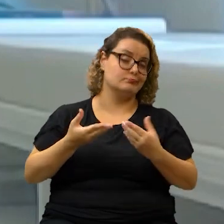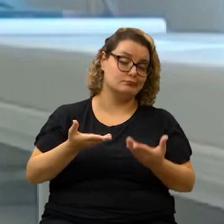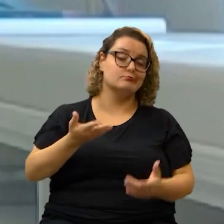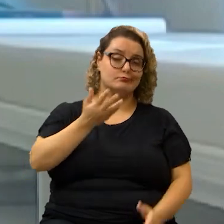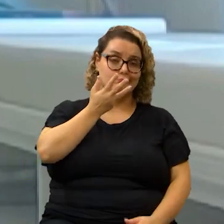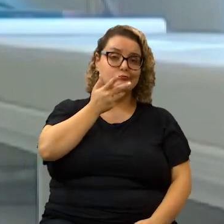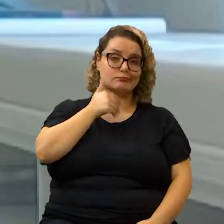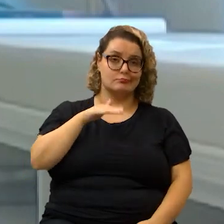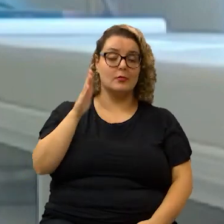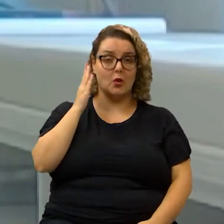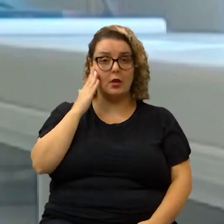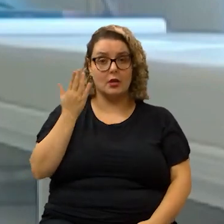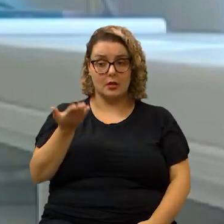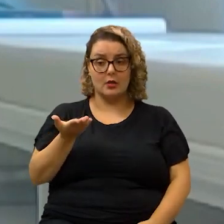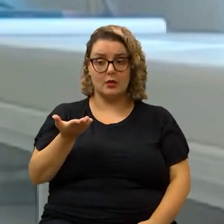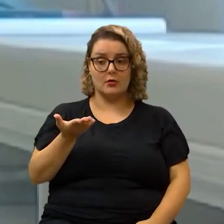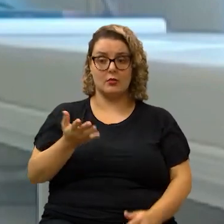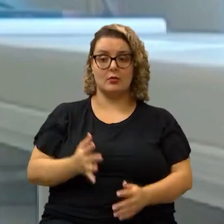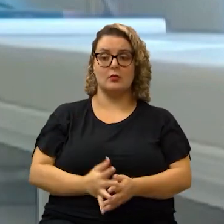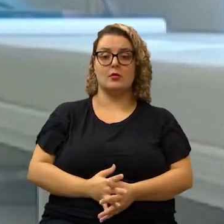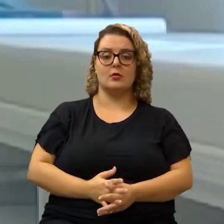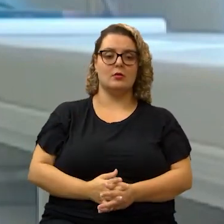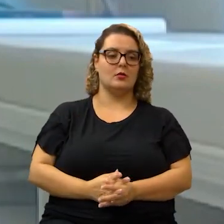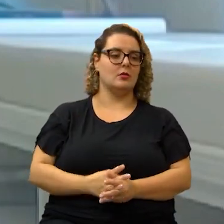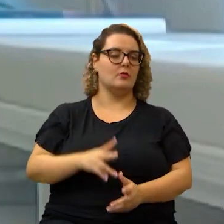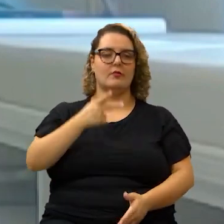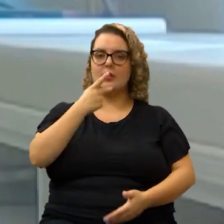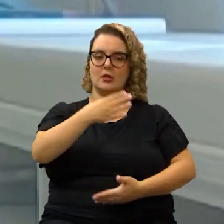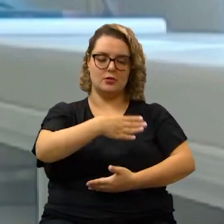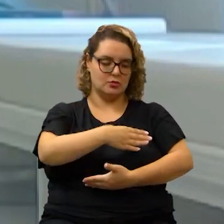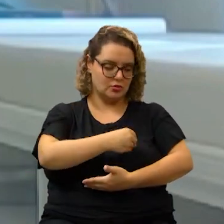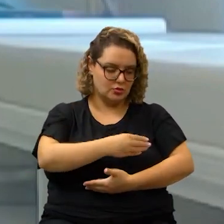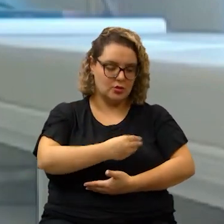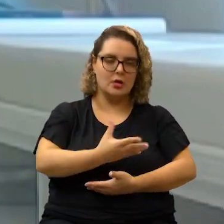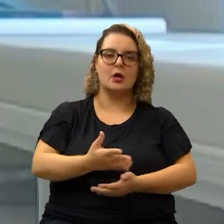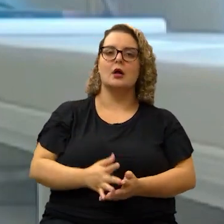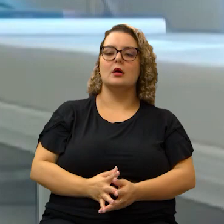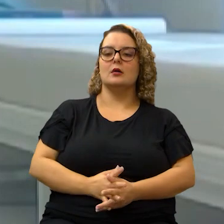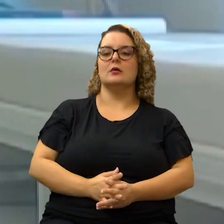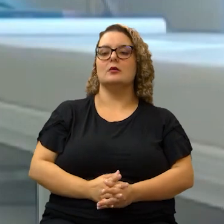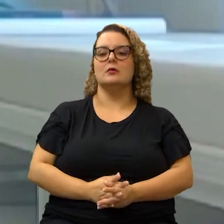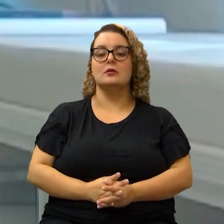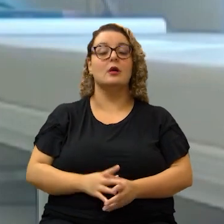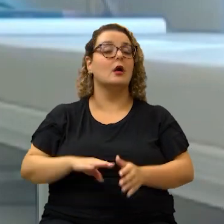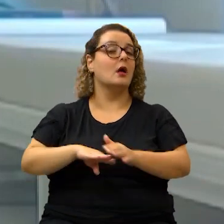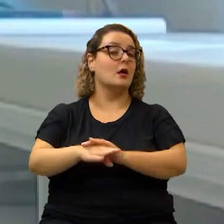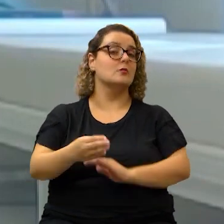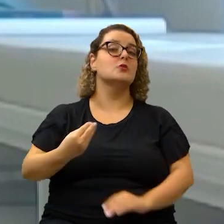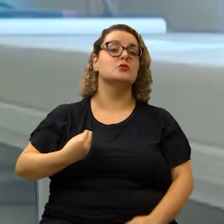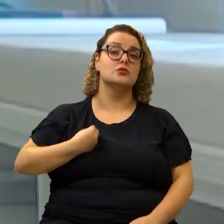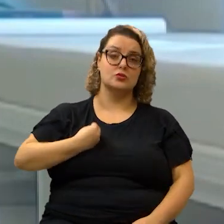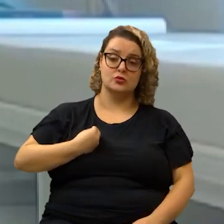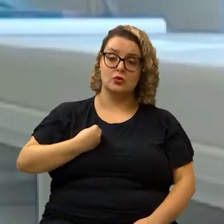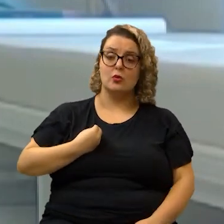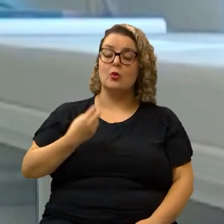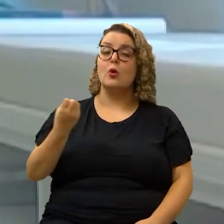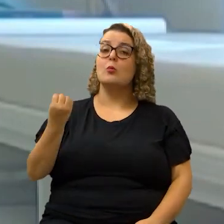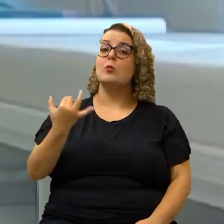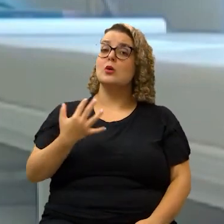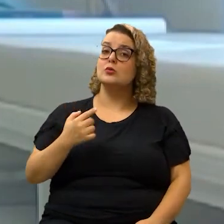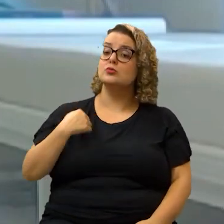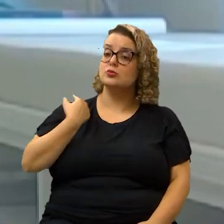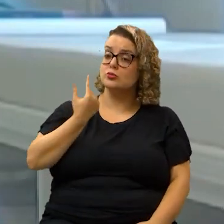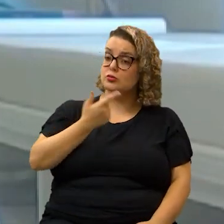bastante, de hábito de vida, mas o quanto o nosso humor, o nosso carinho, ele interfere também